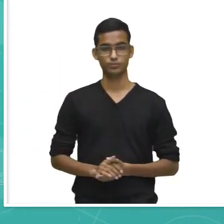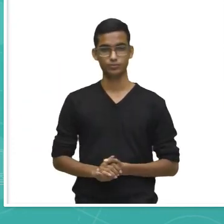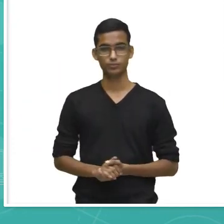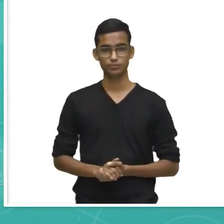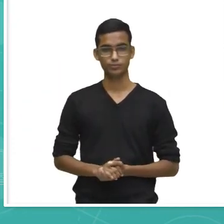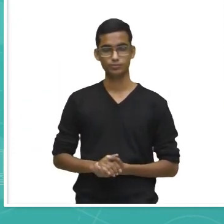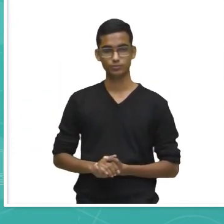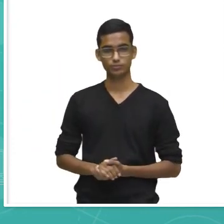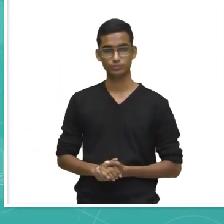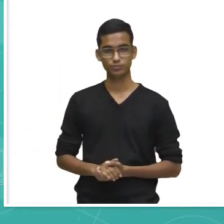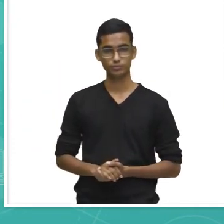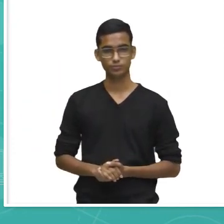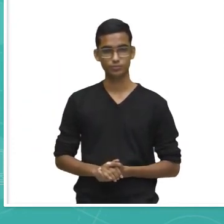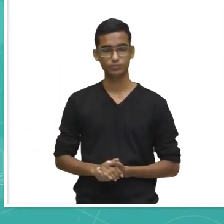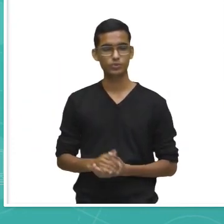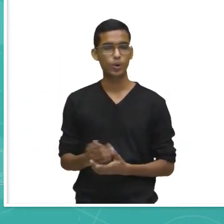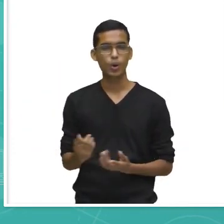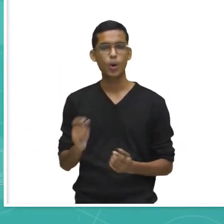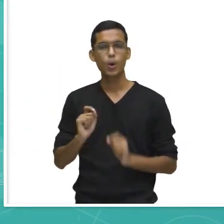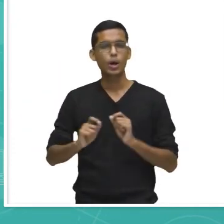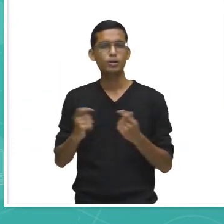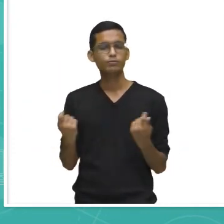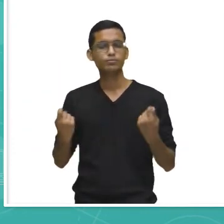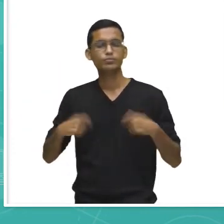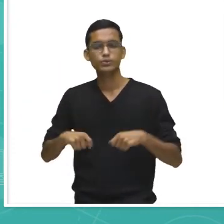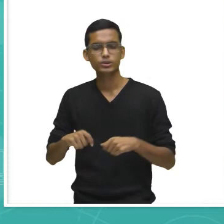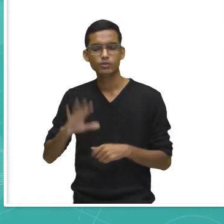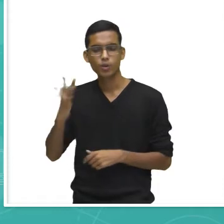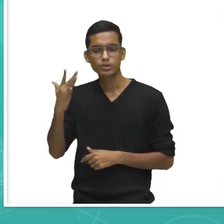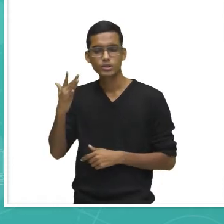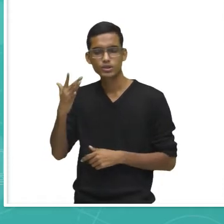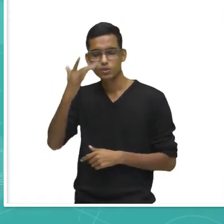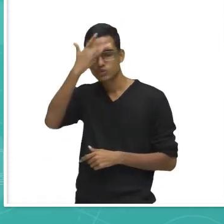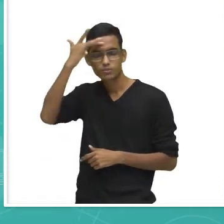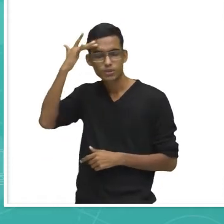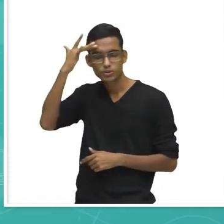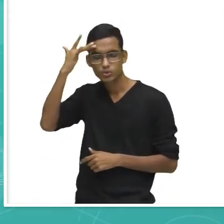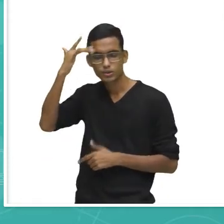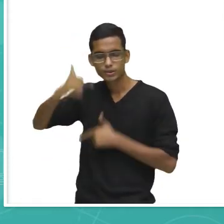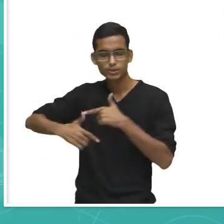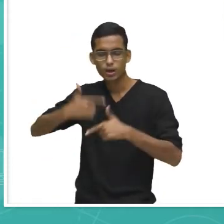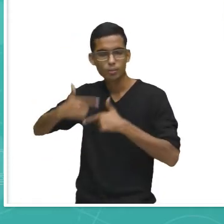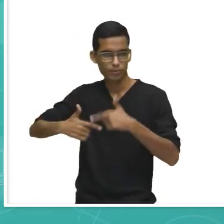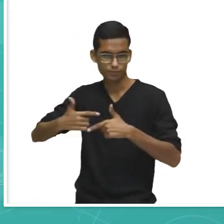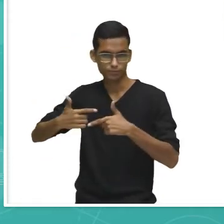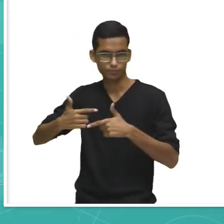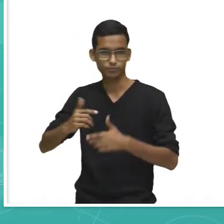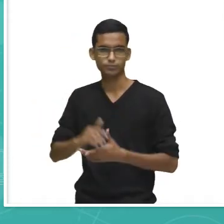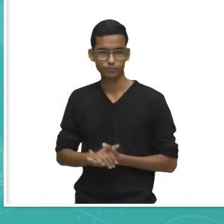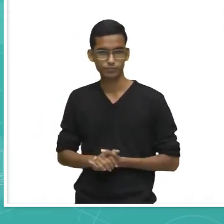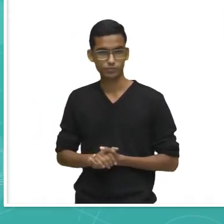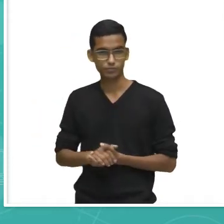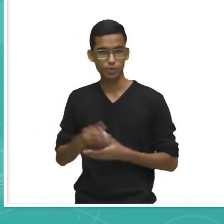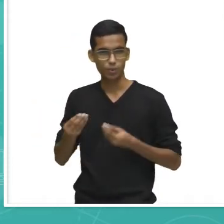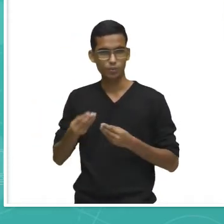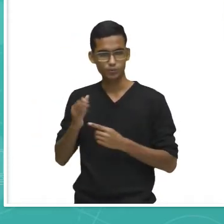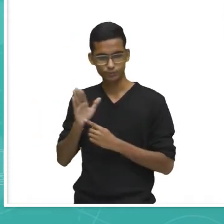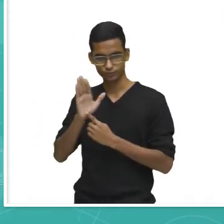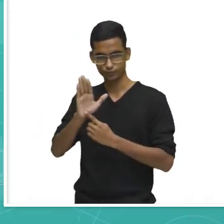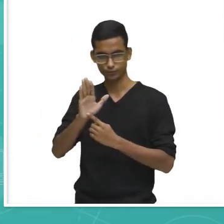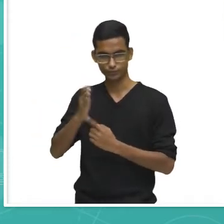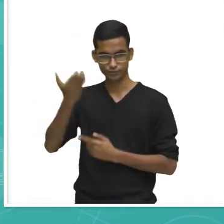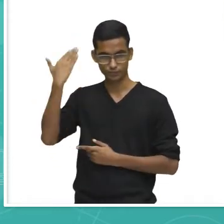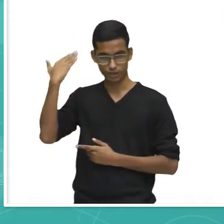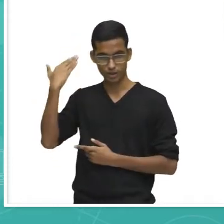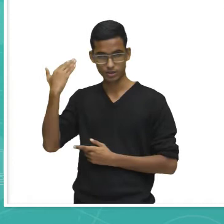Prosseguindo, vamos ver o que pode acontecer com esses profissionais. Então, diante do que eu apresentei para vocês, as consequências